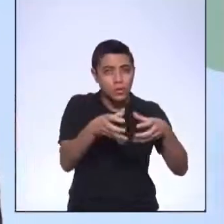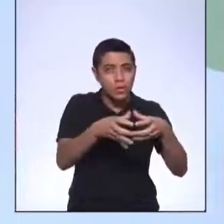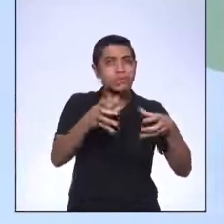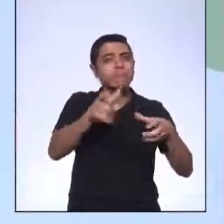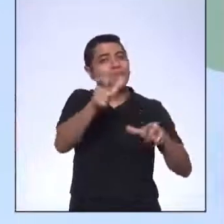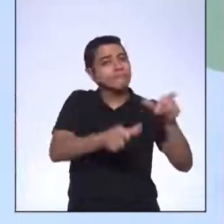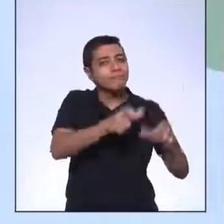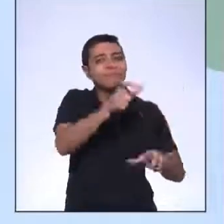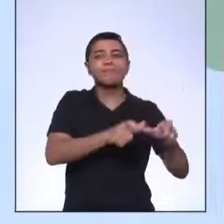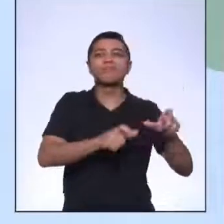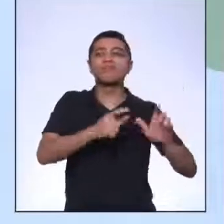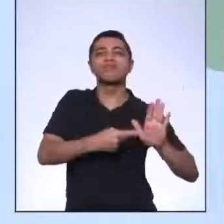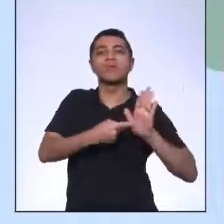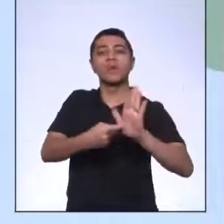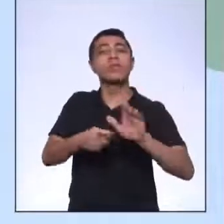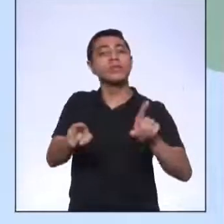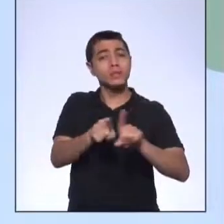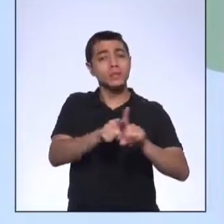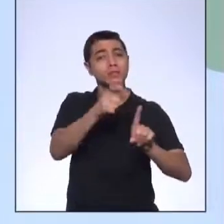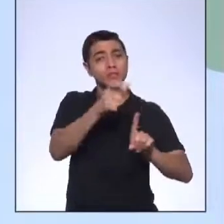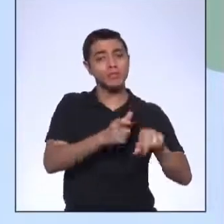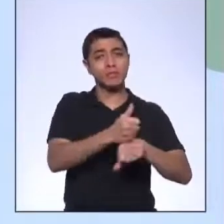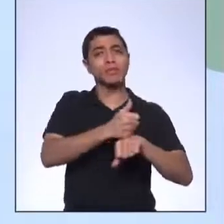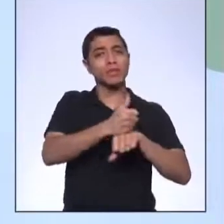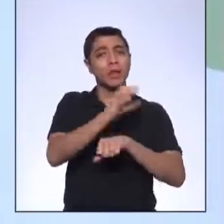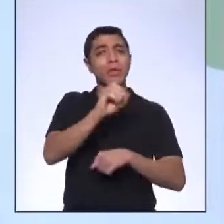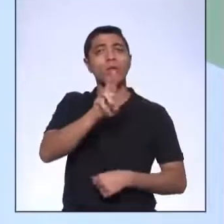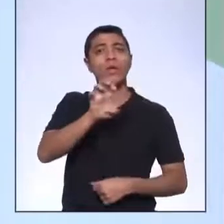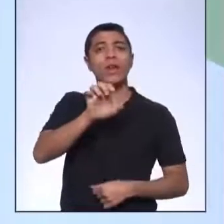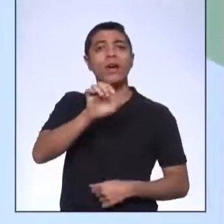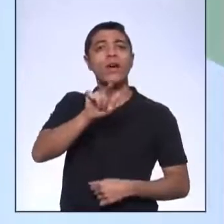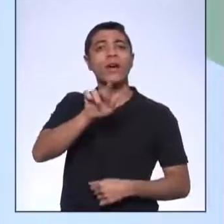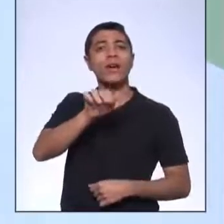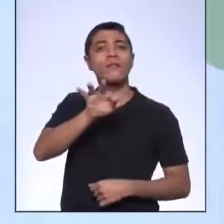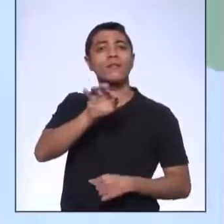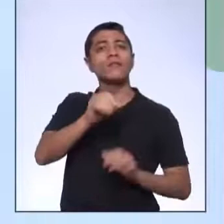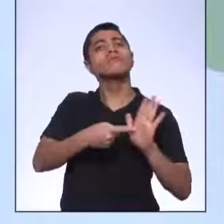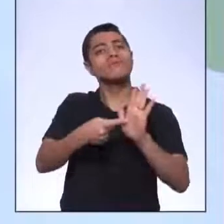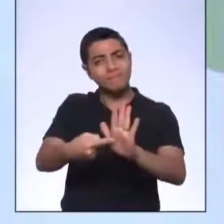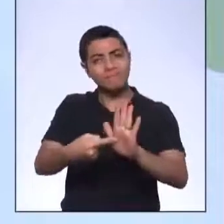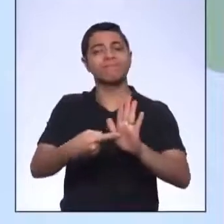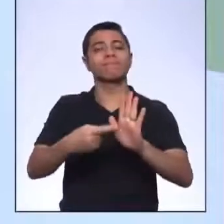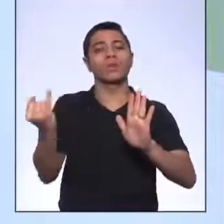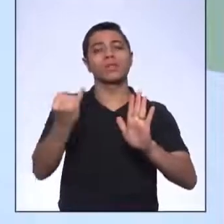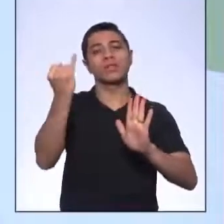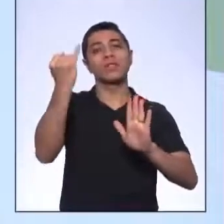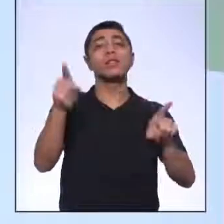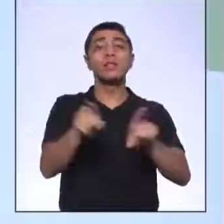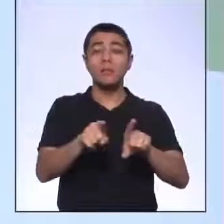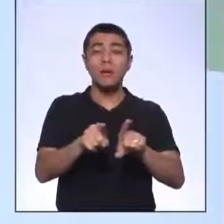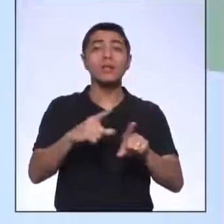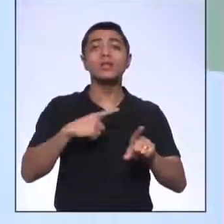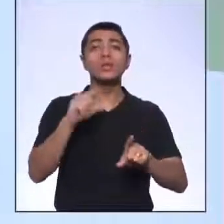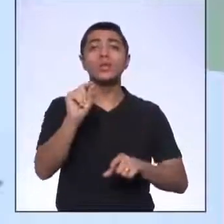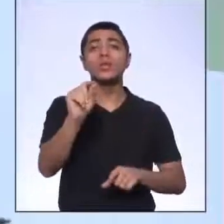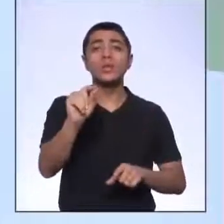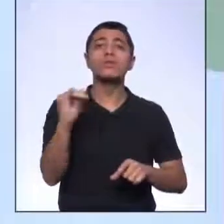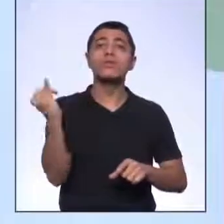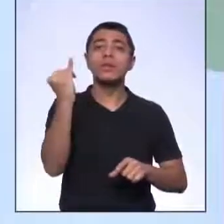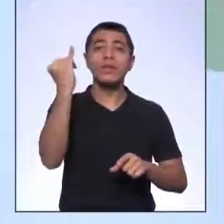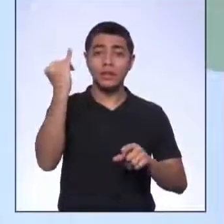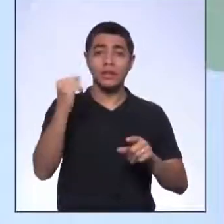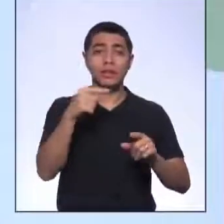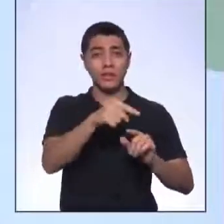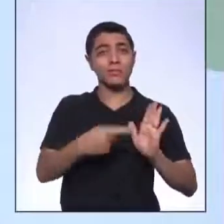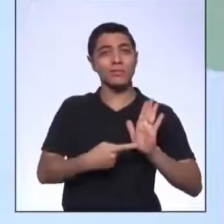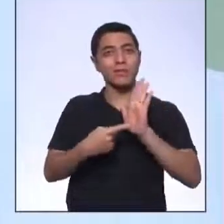coreógrafo é importante também justamente pela questão seminários que são oferecidos ao mesmo tempo ou seja então entre os intervalos